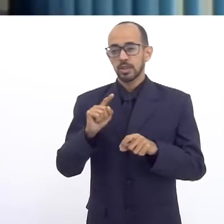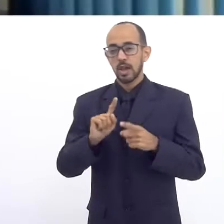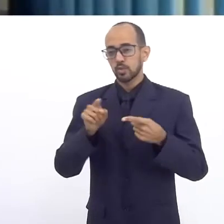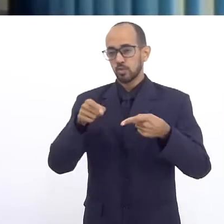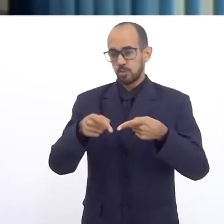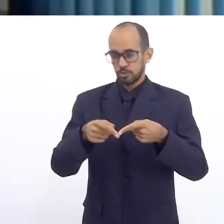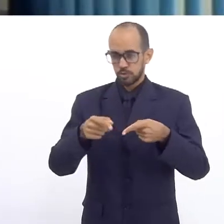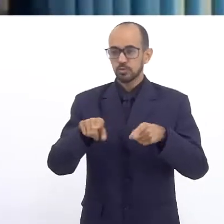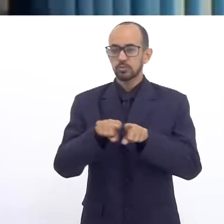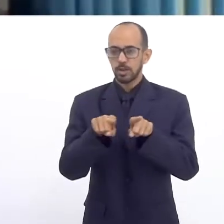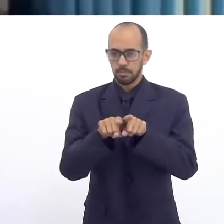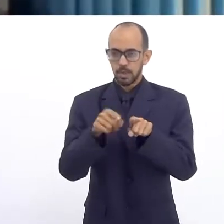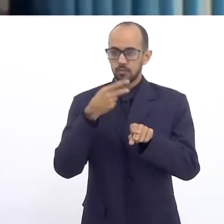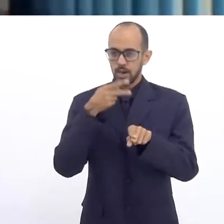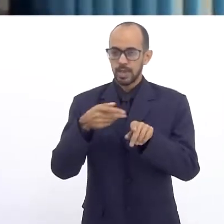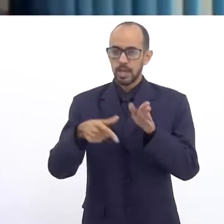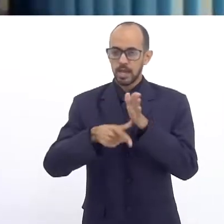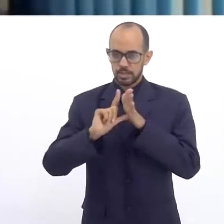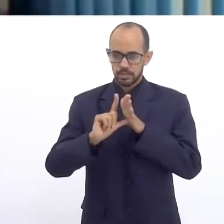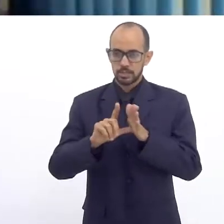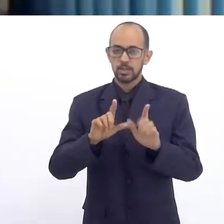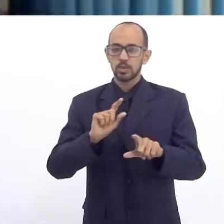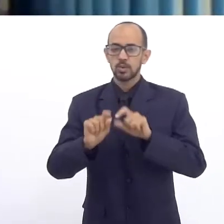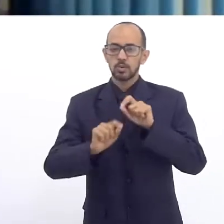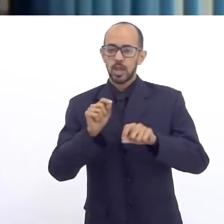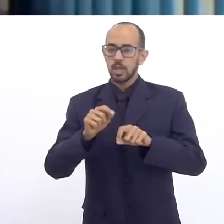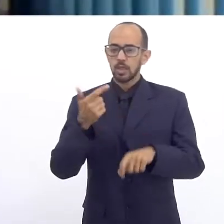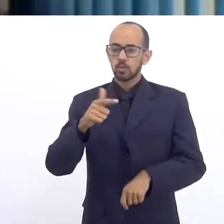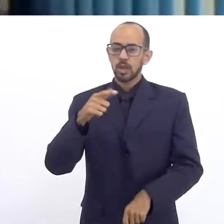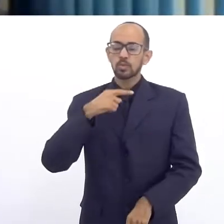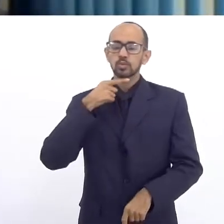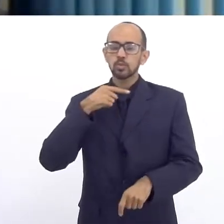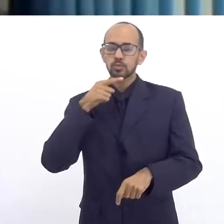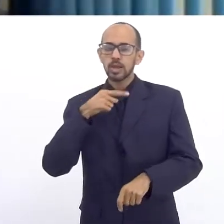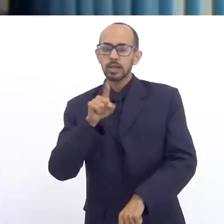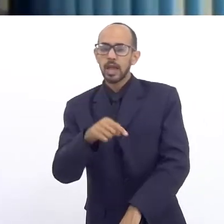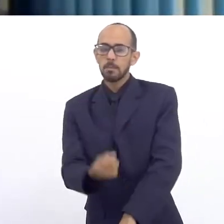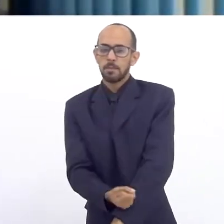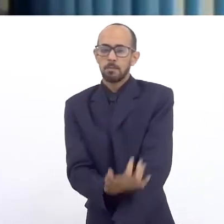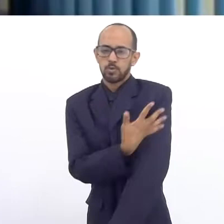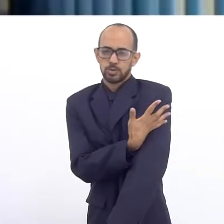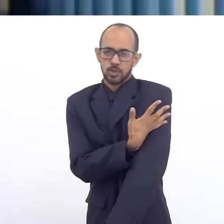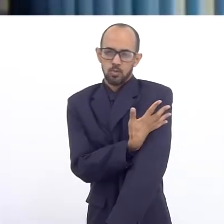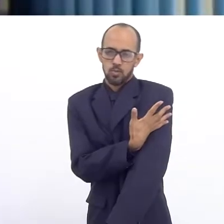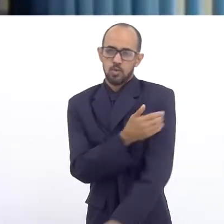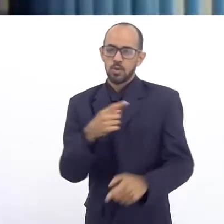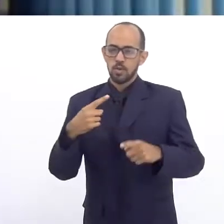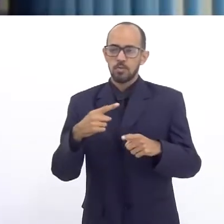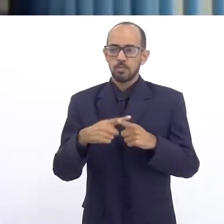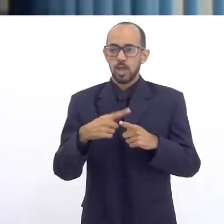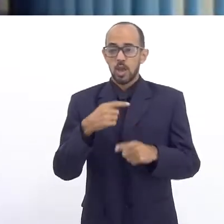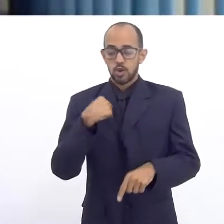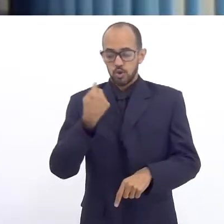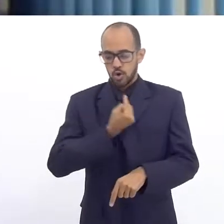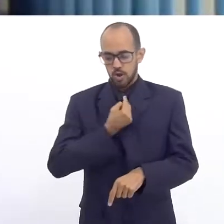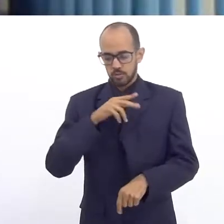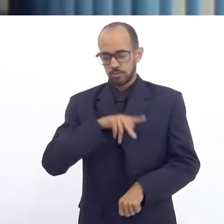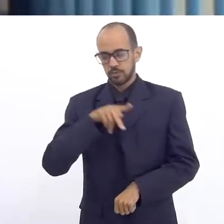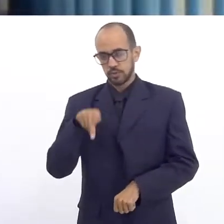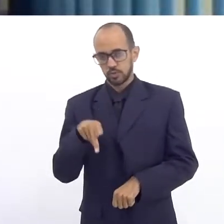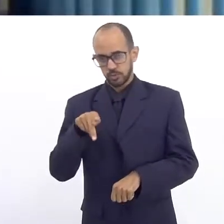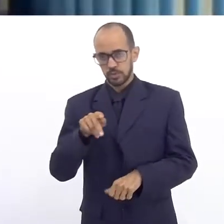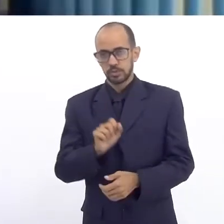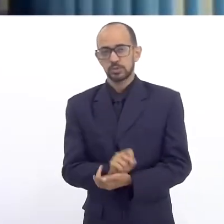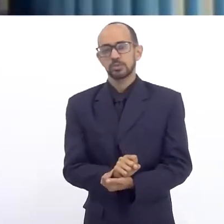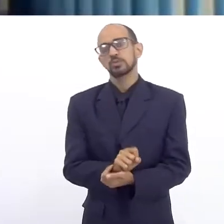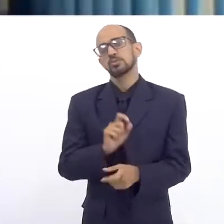de encontro ao que eu falei antes, sem dúvida, é uma emoção enorme. Eu digo que nós docentes,